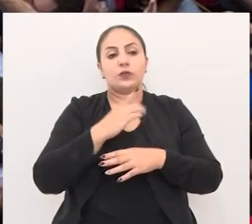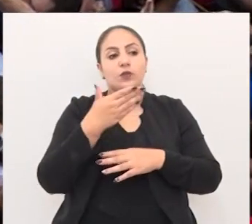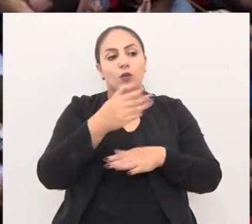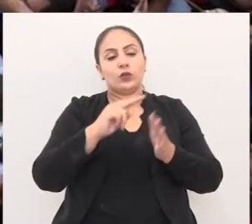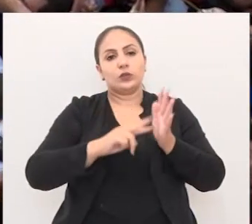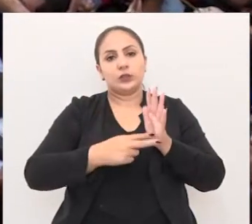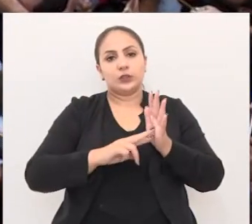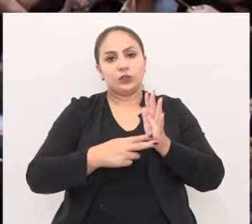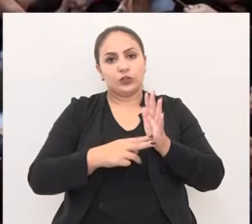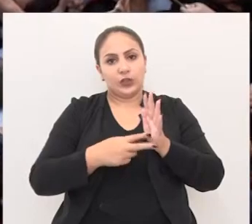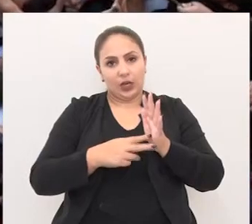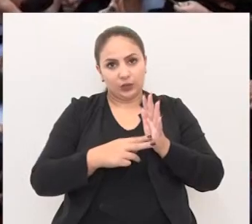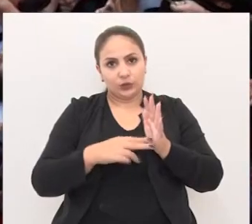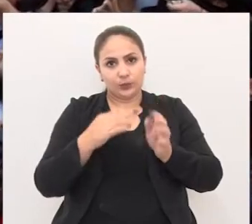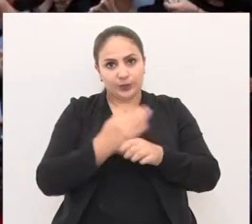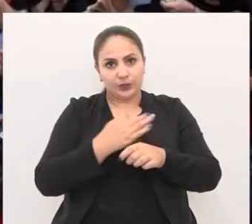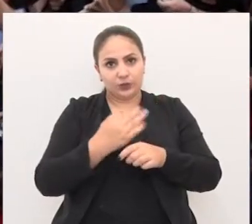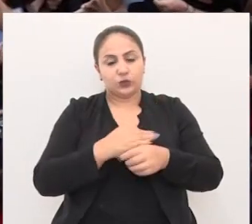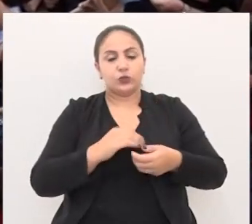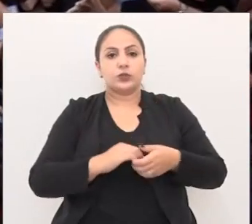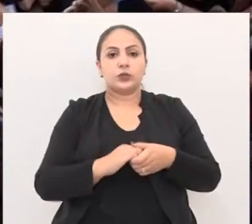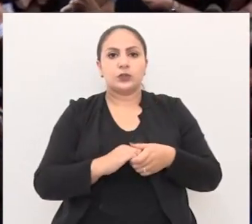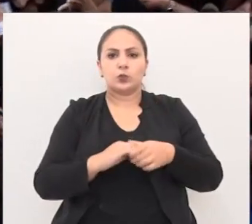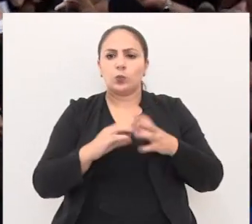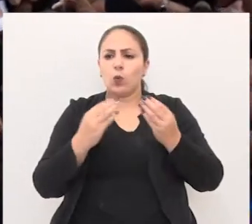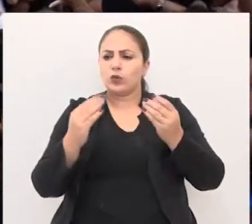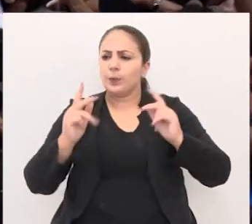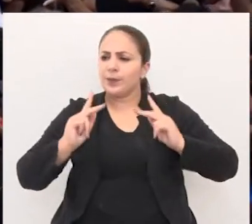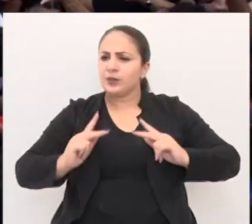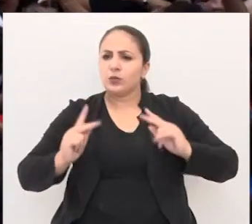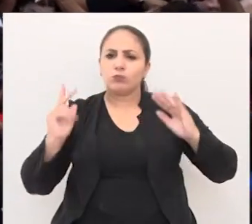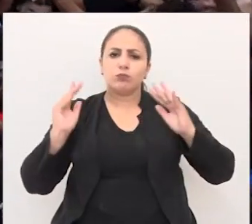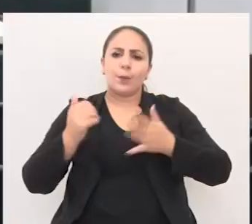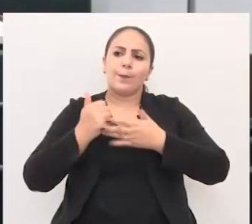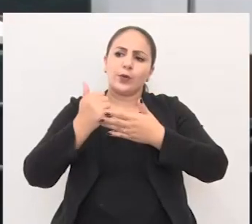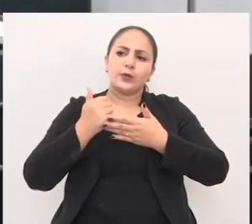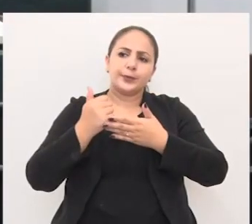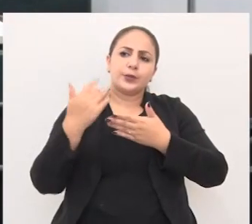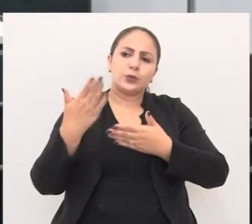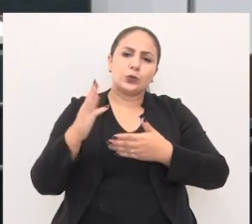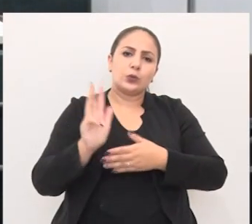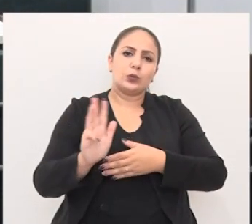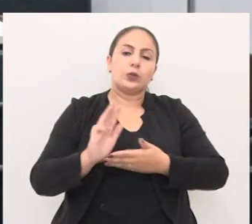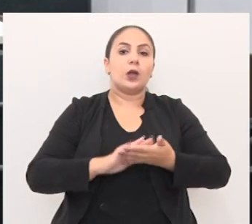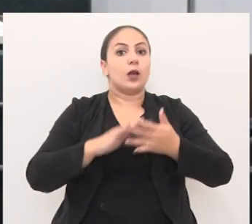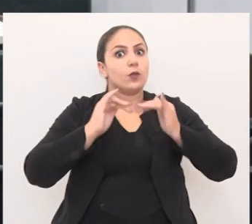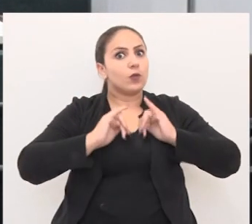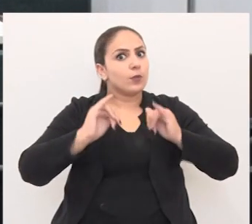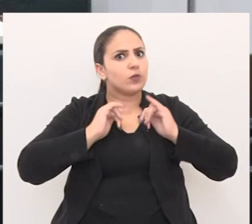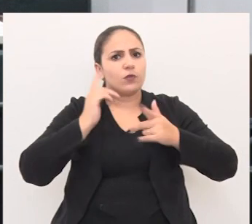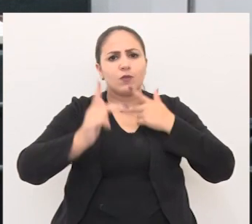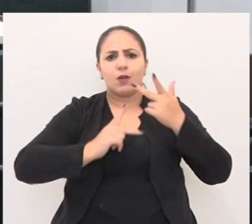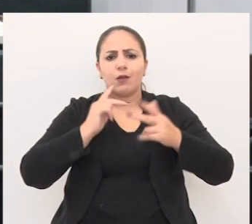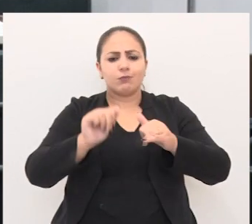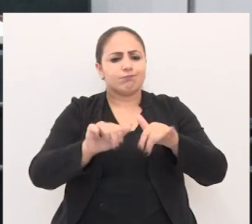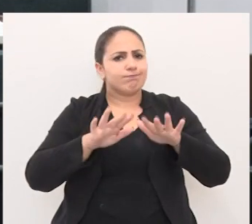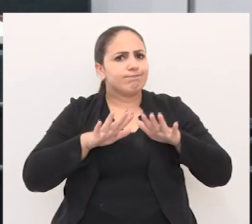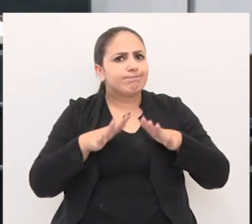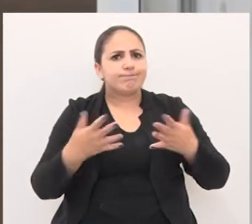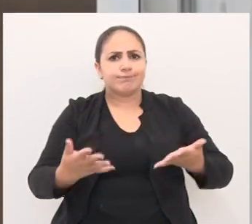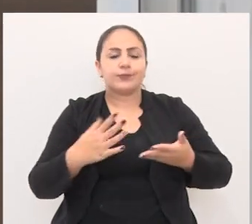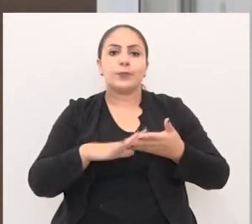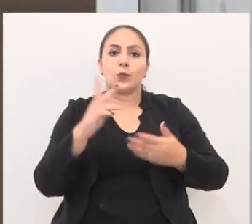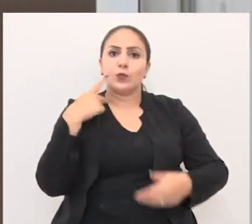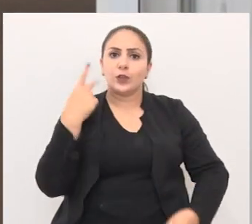São Bernardo do Campo, cercado por militantes de esquerda. A notícia foi destaque em sessão